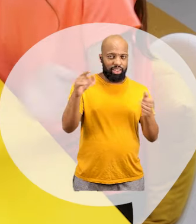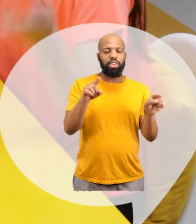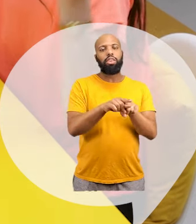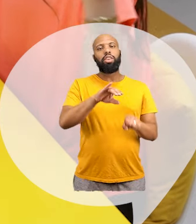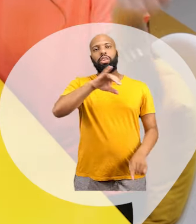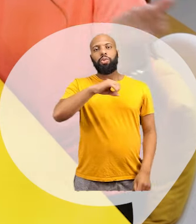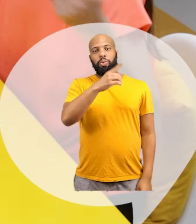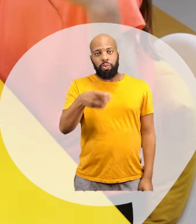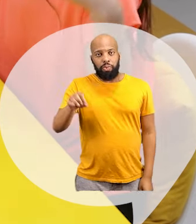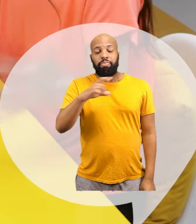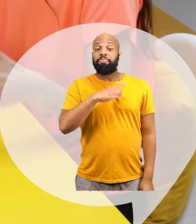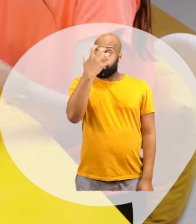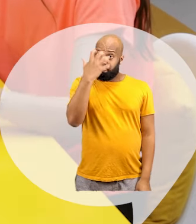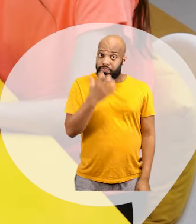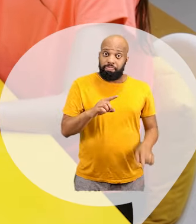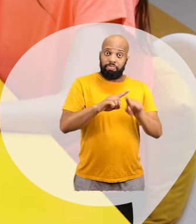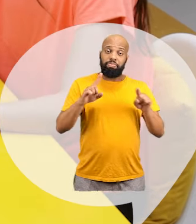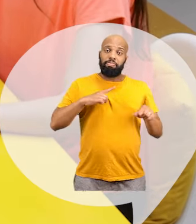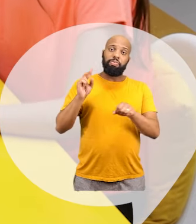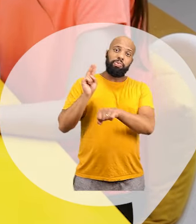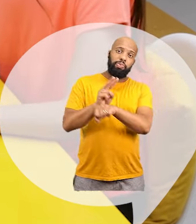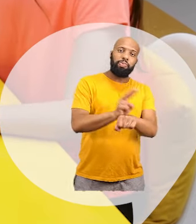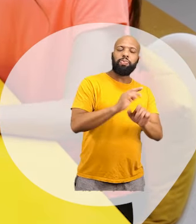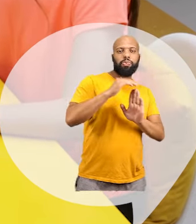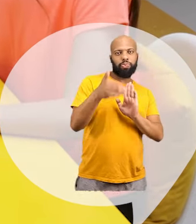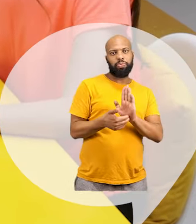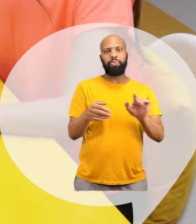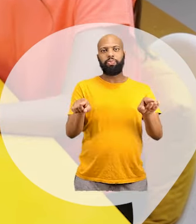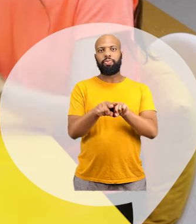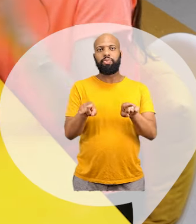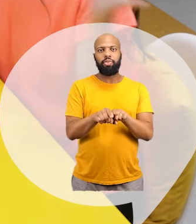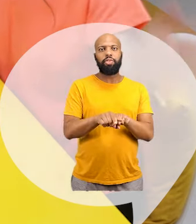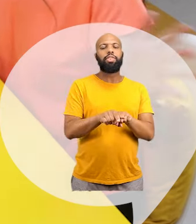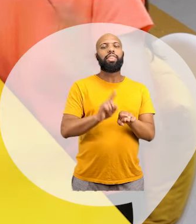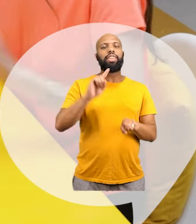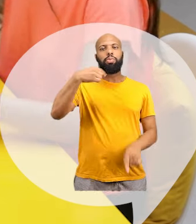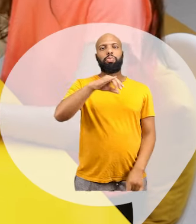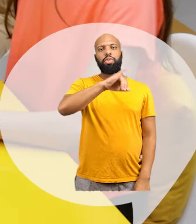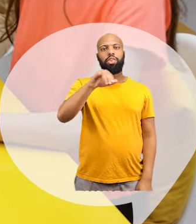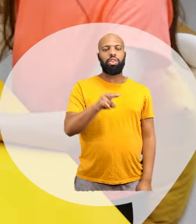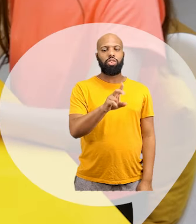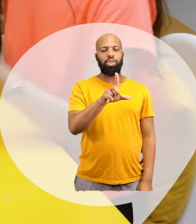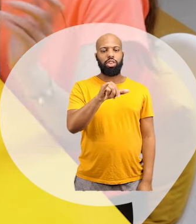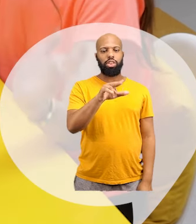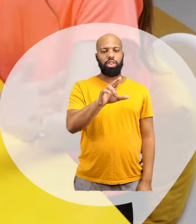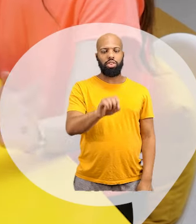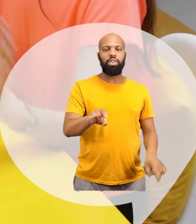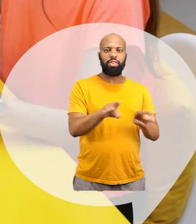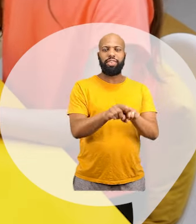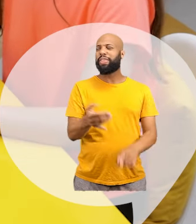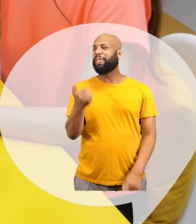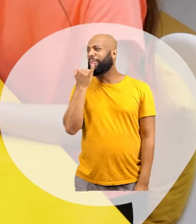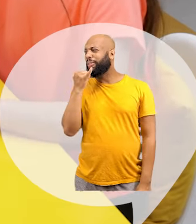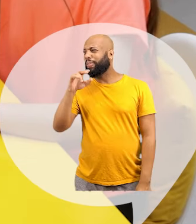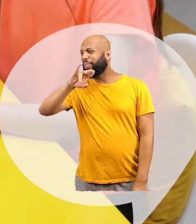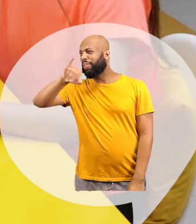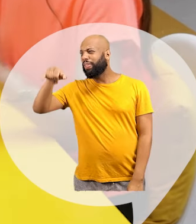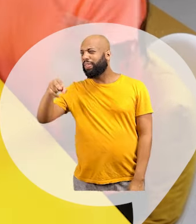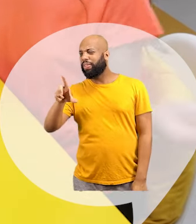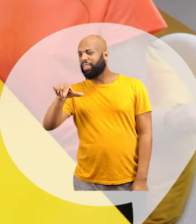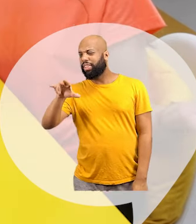ao João que tava tudo certo mas tá cuidando de tudo é Juliano que vai cuidar da edição toda a equipe Carol